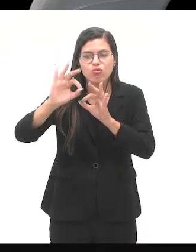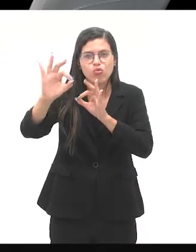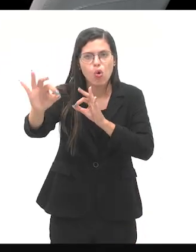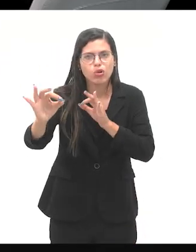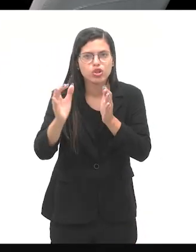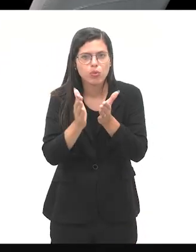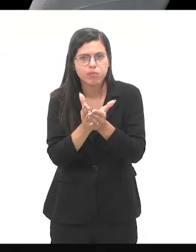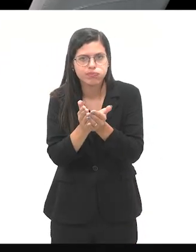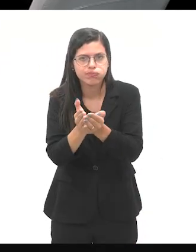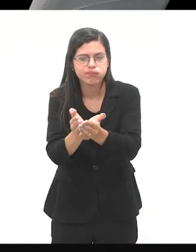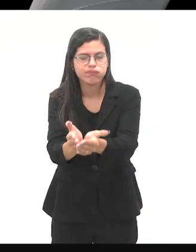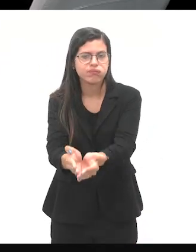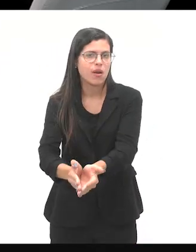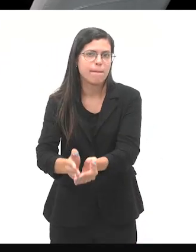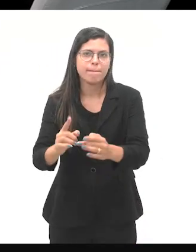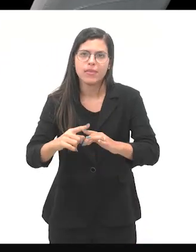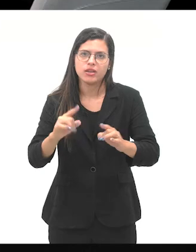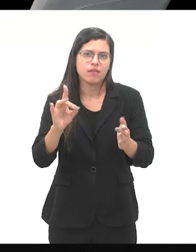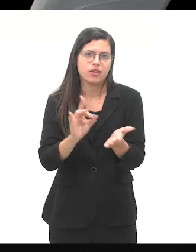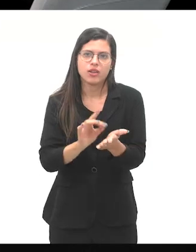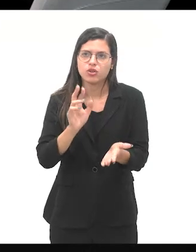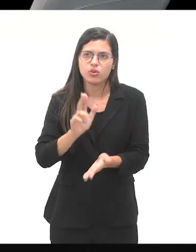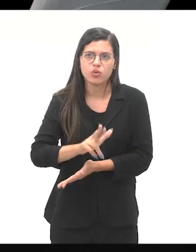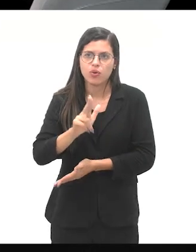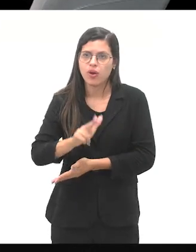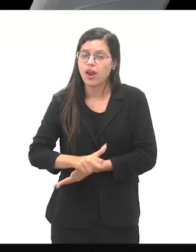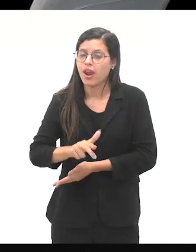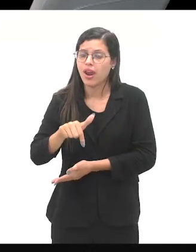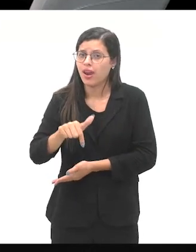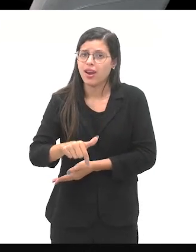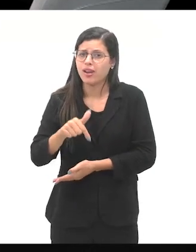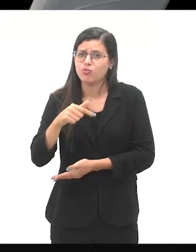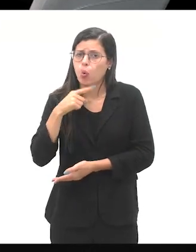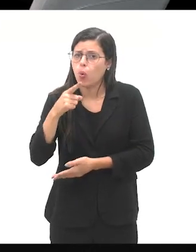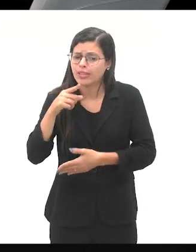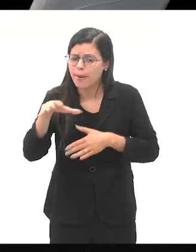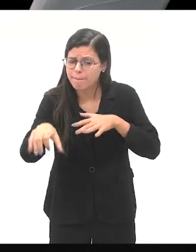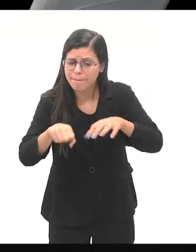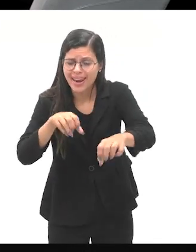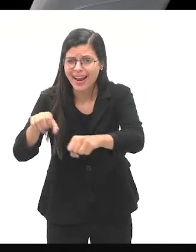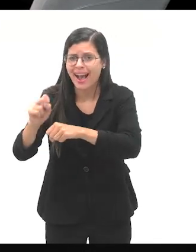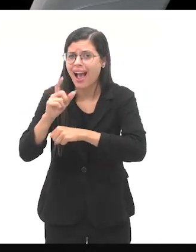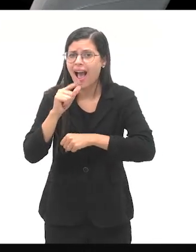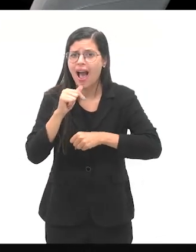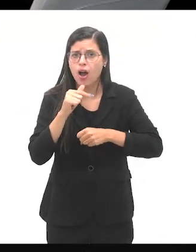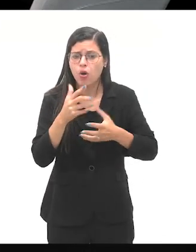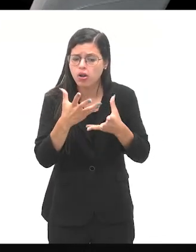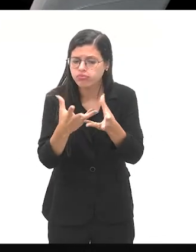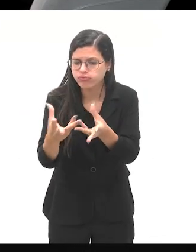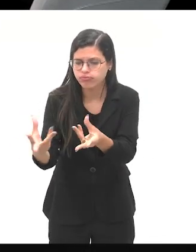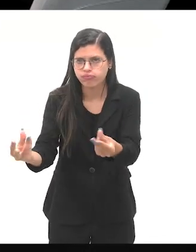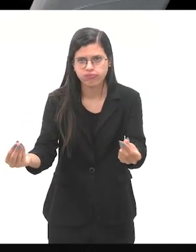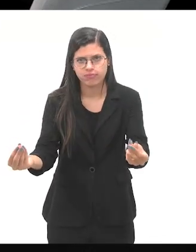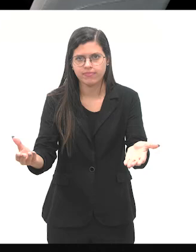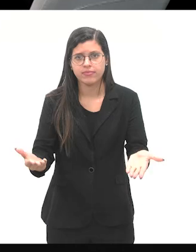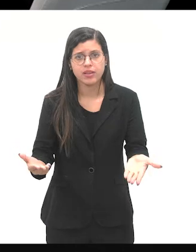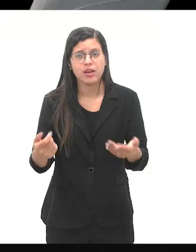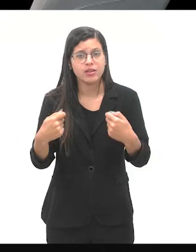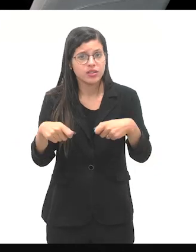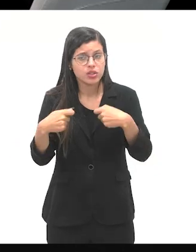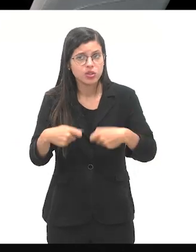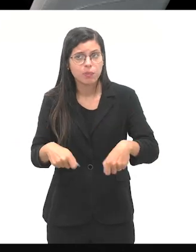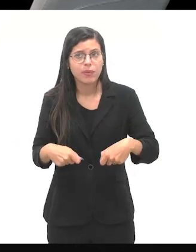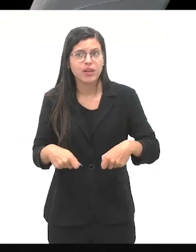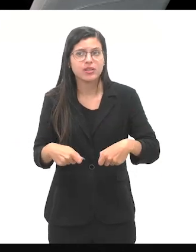mais, né? Não é isso? Mas na verdade não é. Estando na água, a água não tem cabelo e a gente tem que realmente